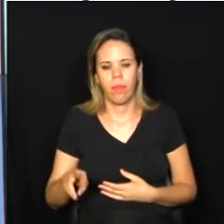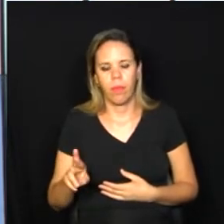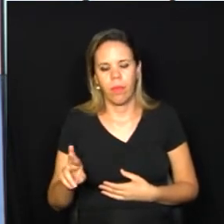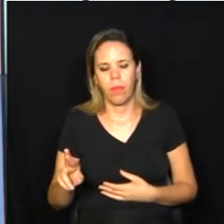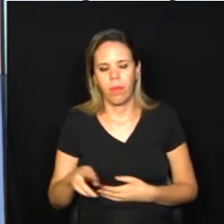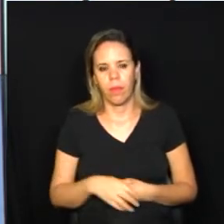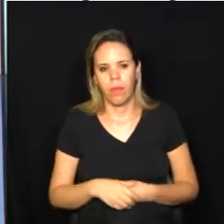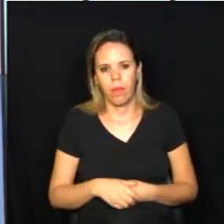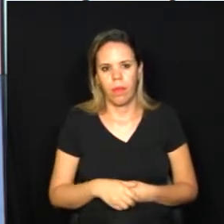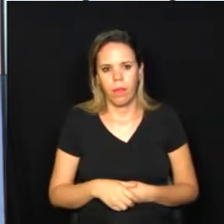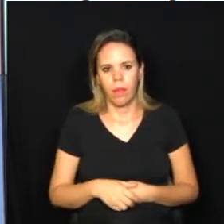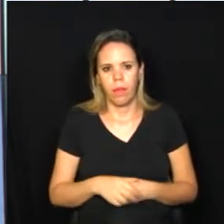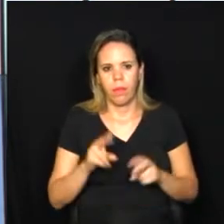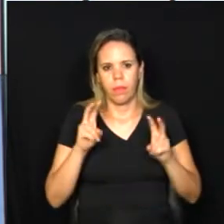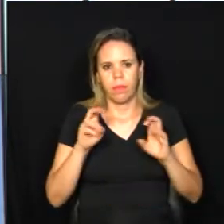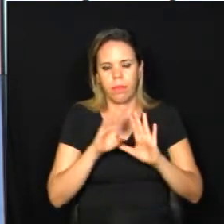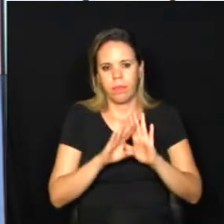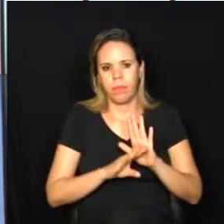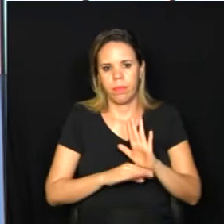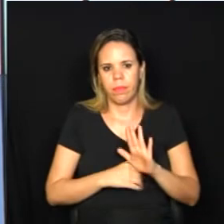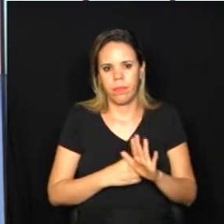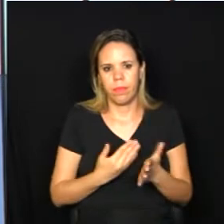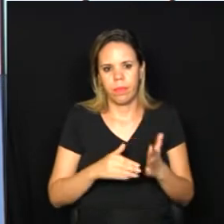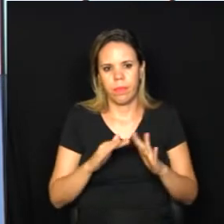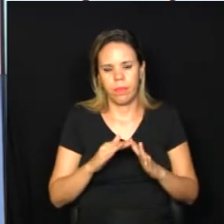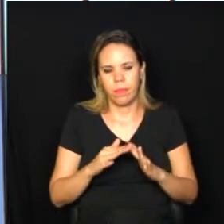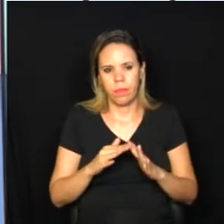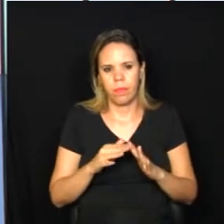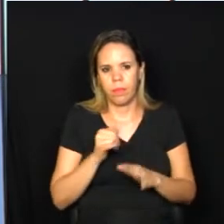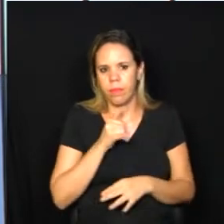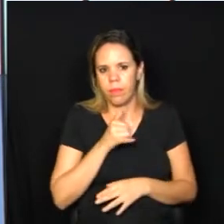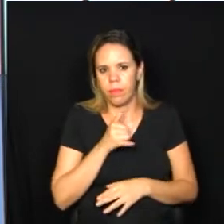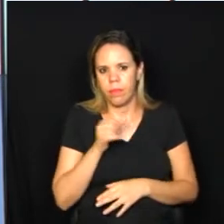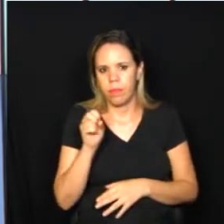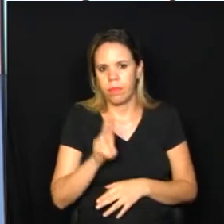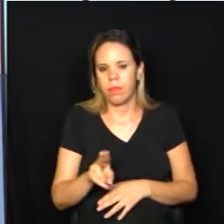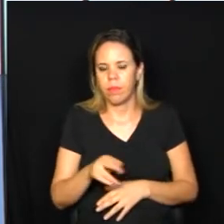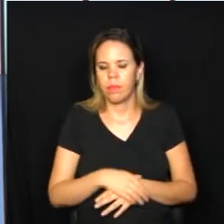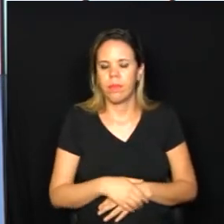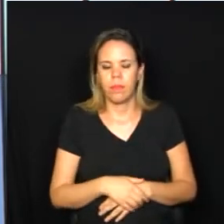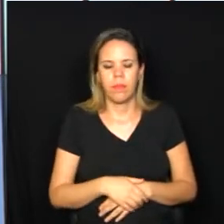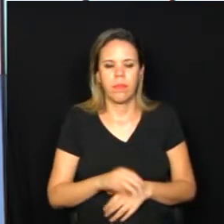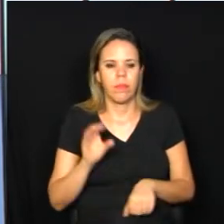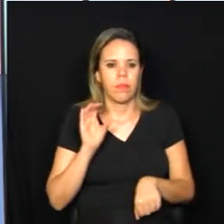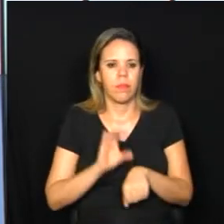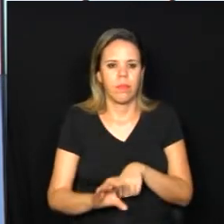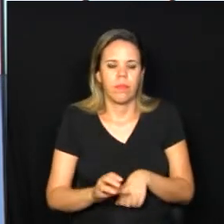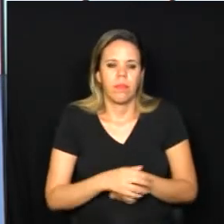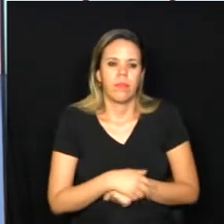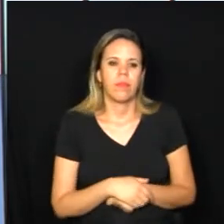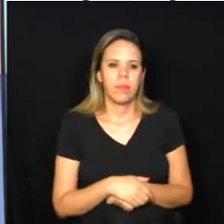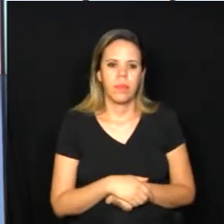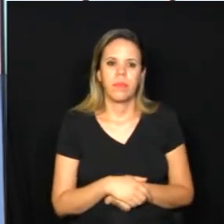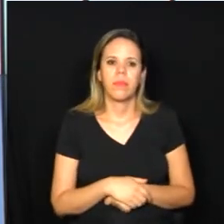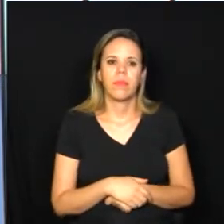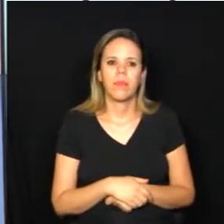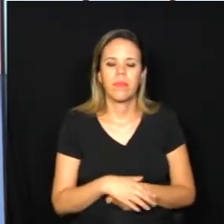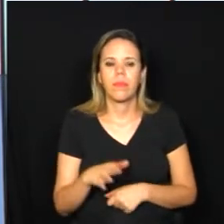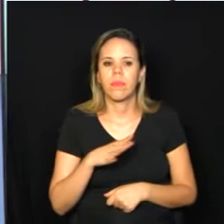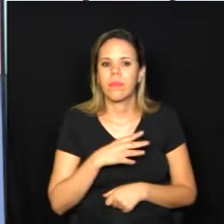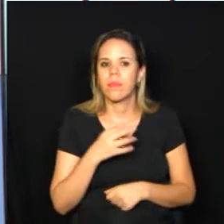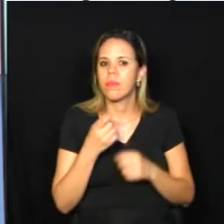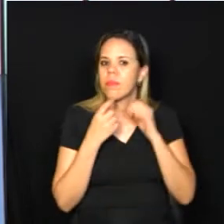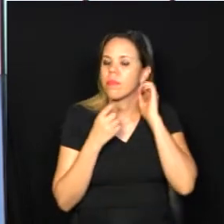@cpfl.com.br e no título colocar Escola de Eletricista Sumaré, porque o curso vai ser na cidade de